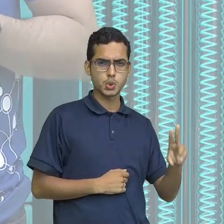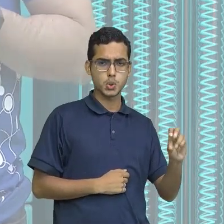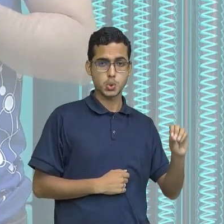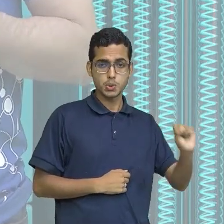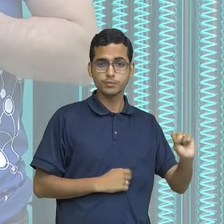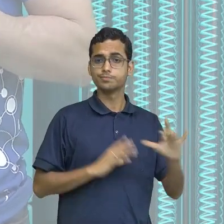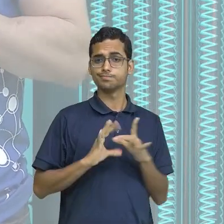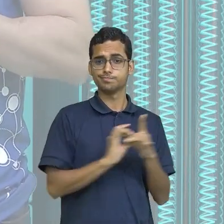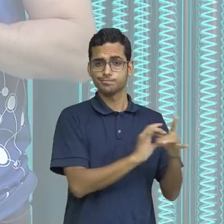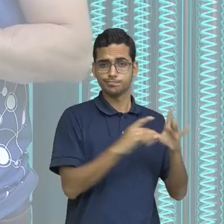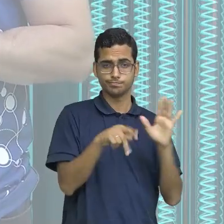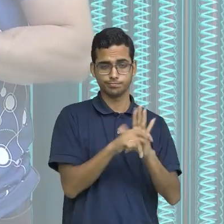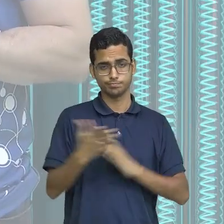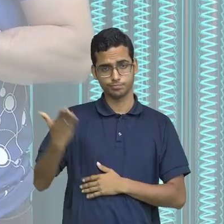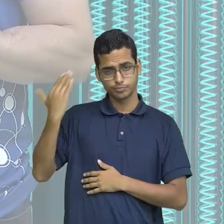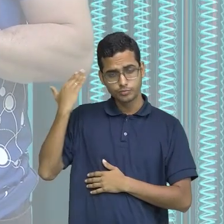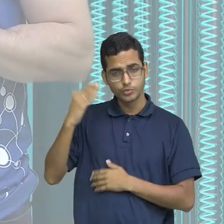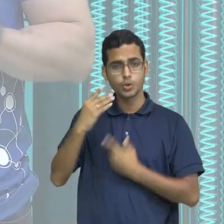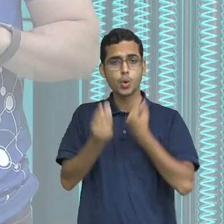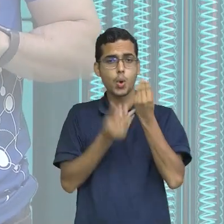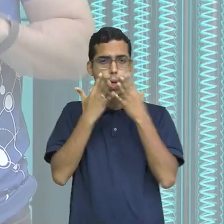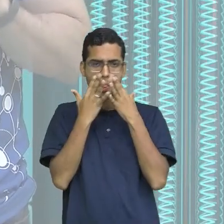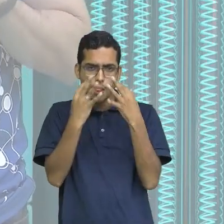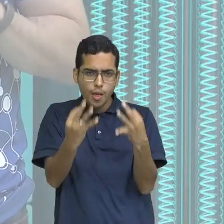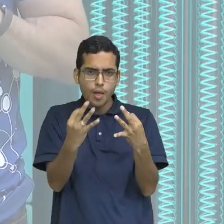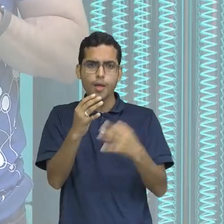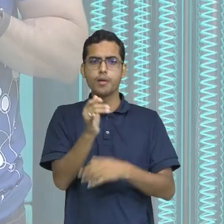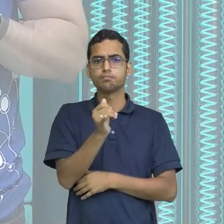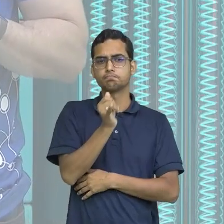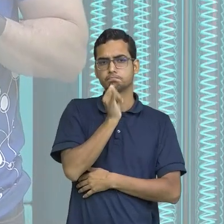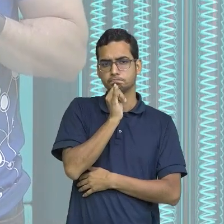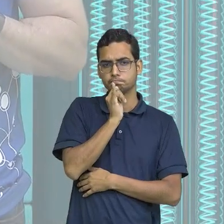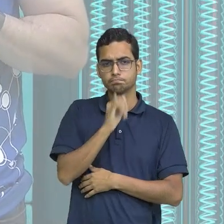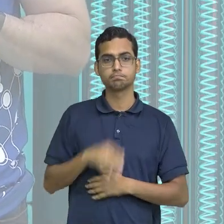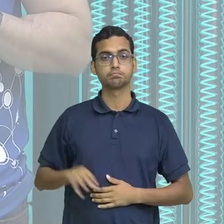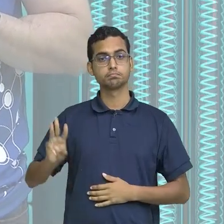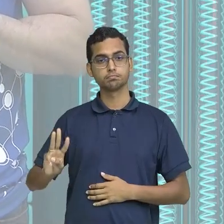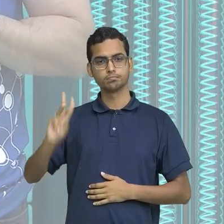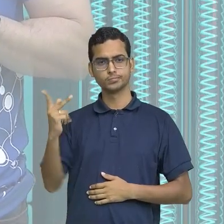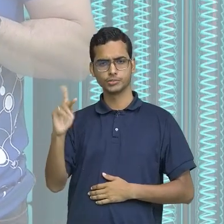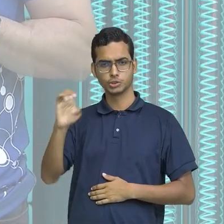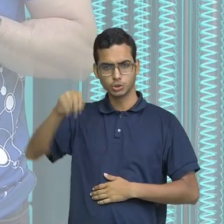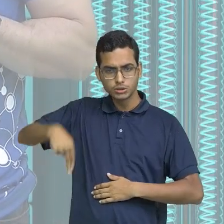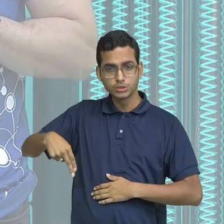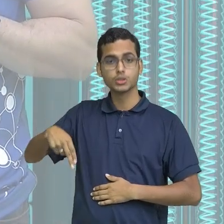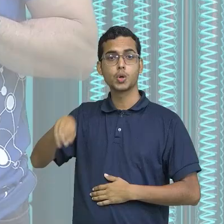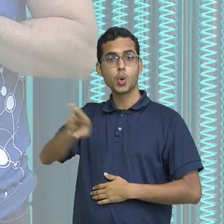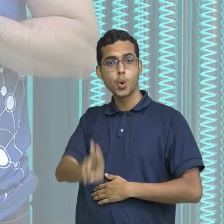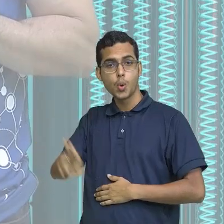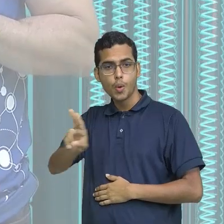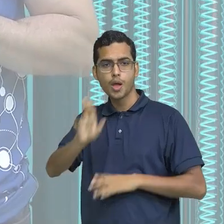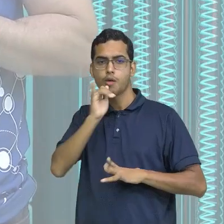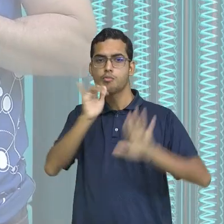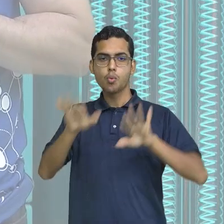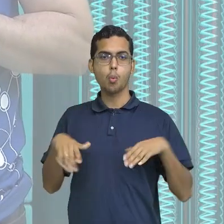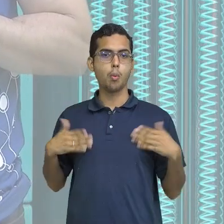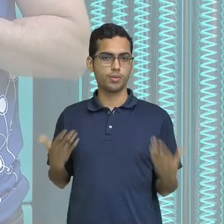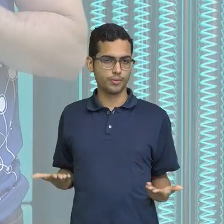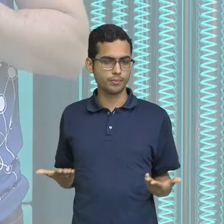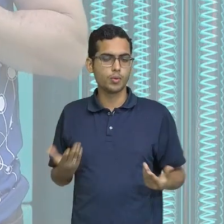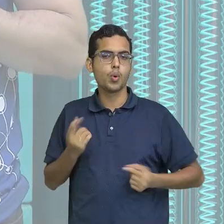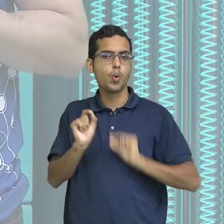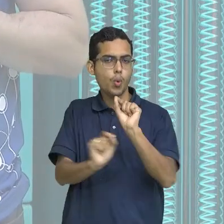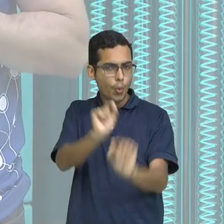tá? Devemos atentar-nos para o uso de when, eu vou utilizar quando vou introduzir ali